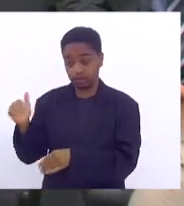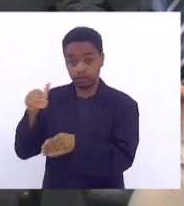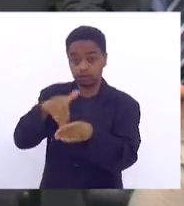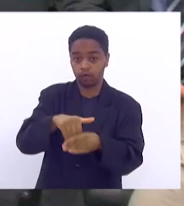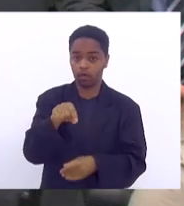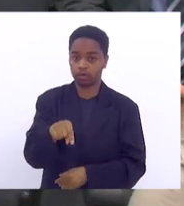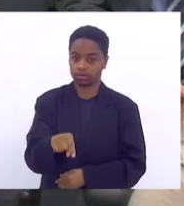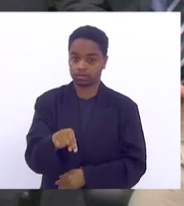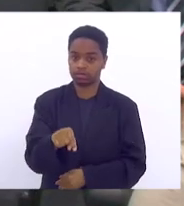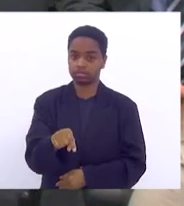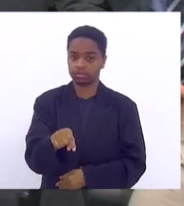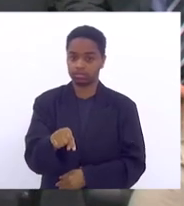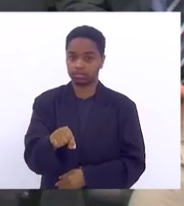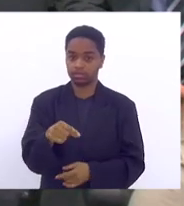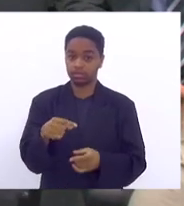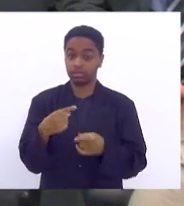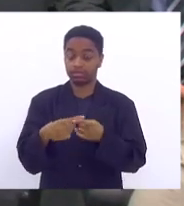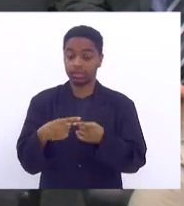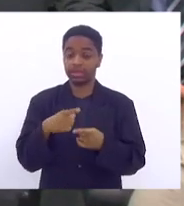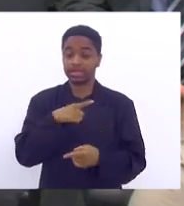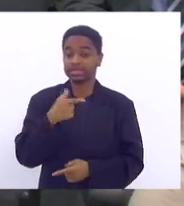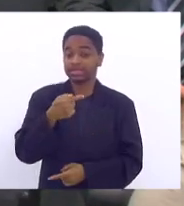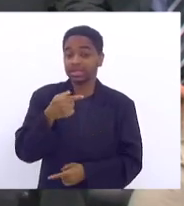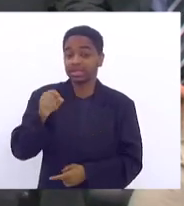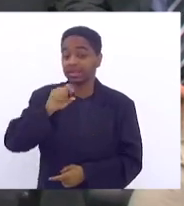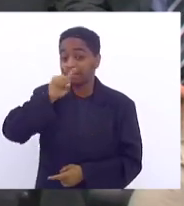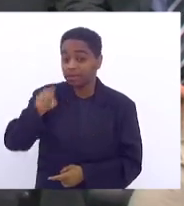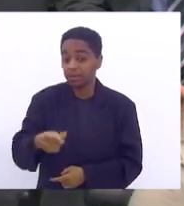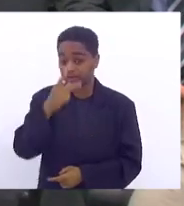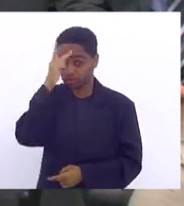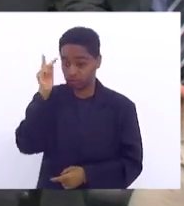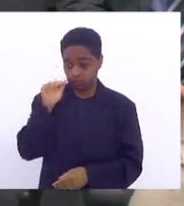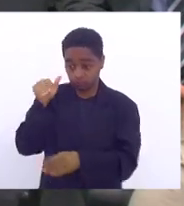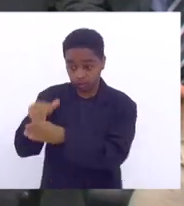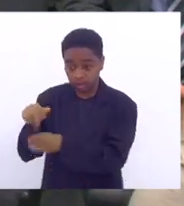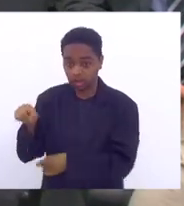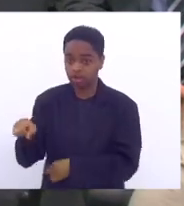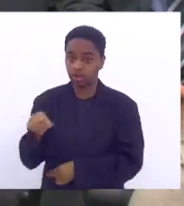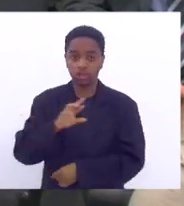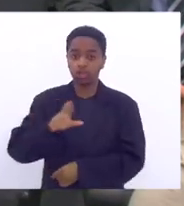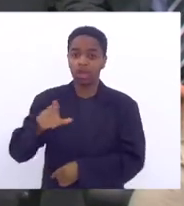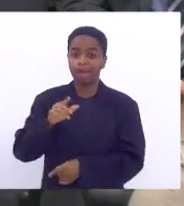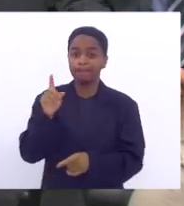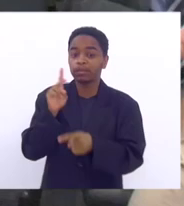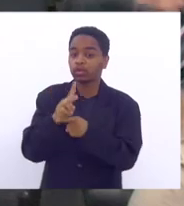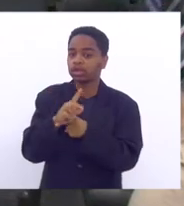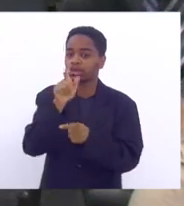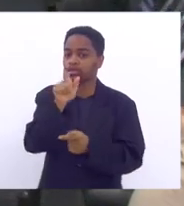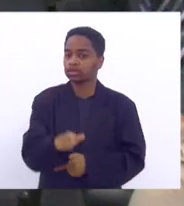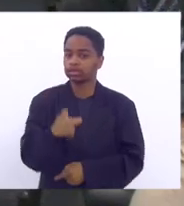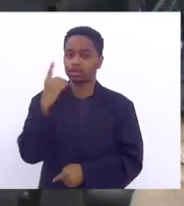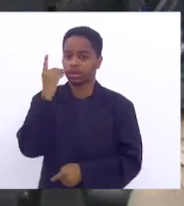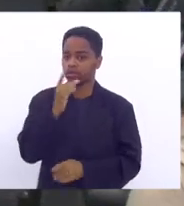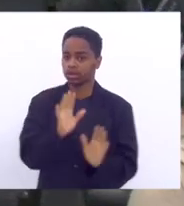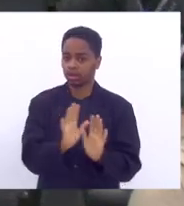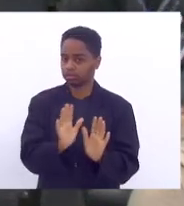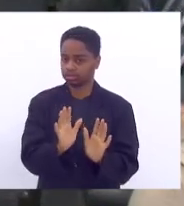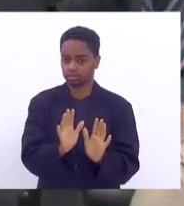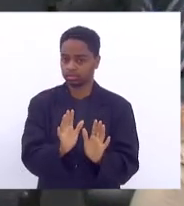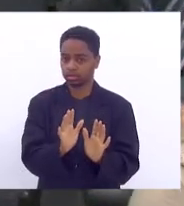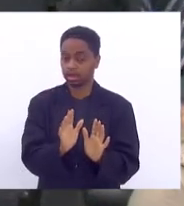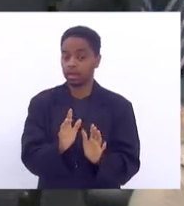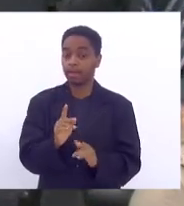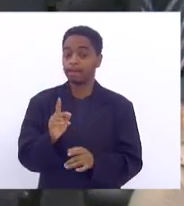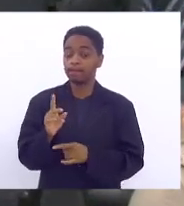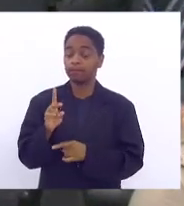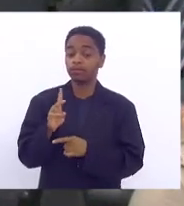seja os 70.000 eleitores que votaram em vossa excelência não tá protegendo a figura física do deputado mas o direito